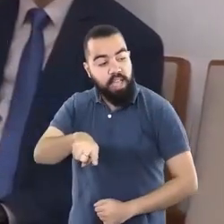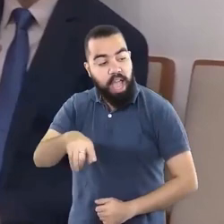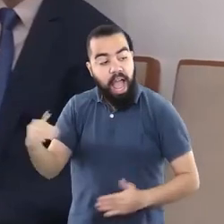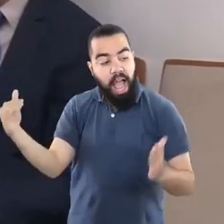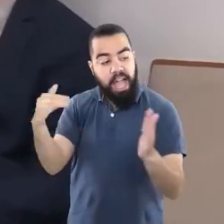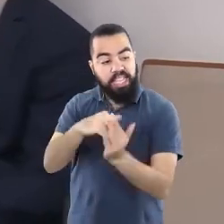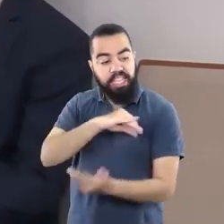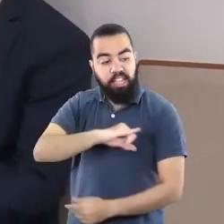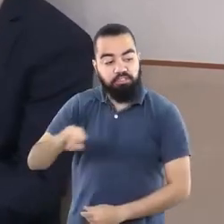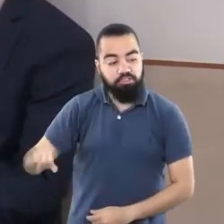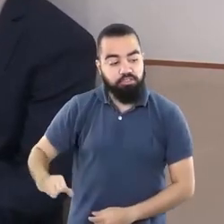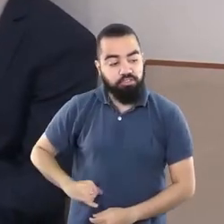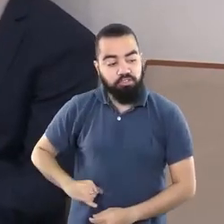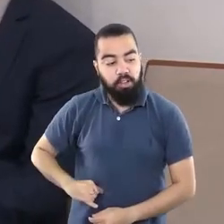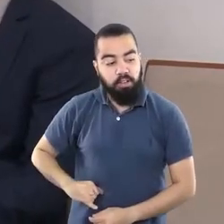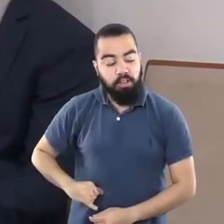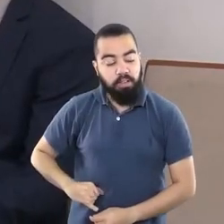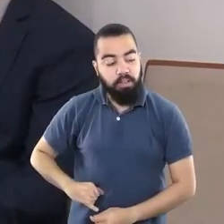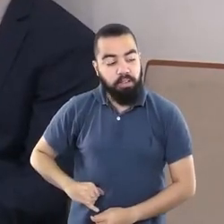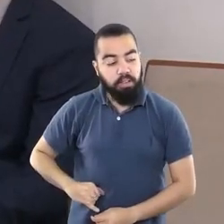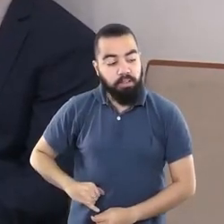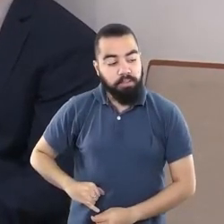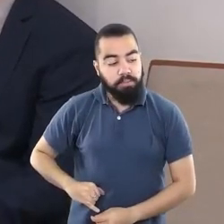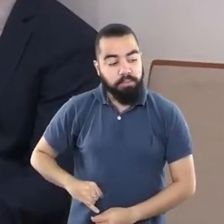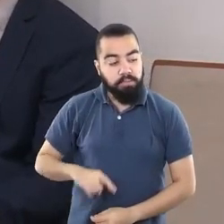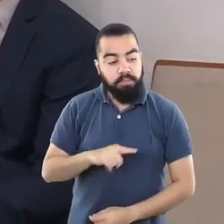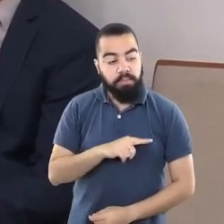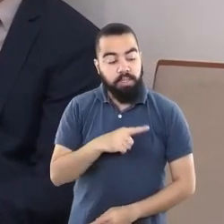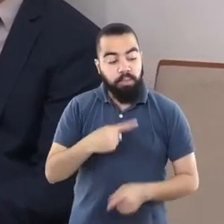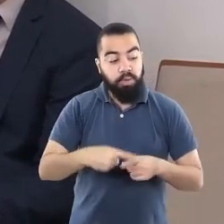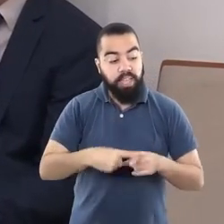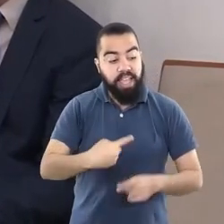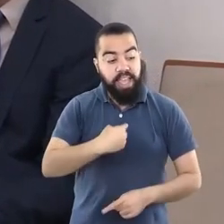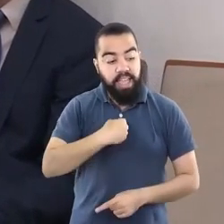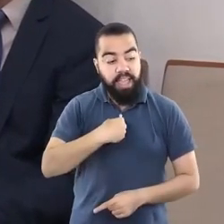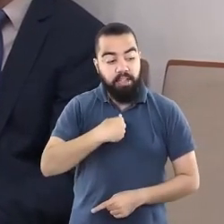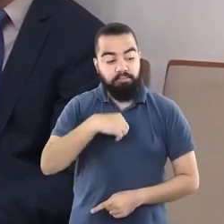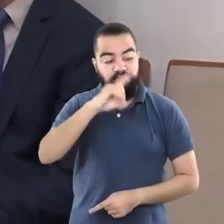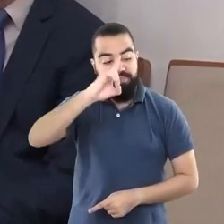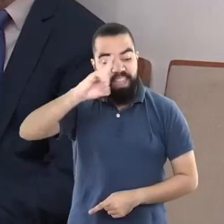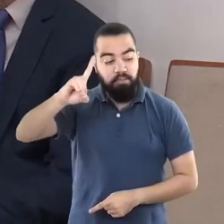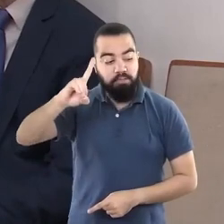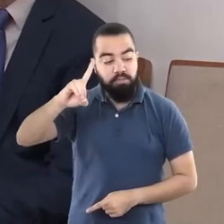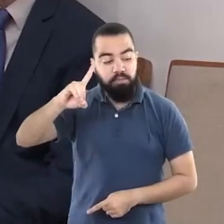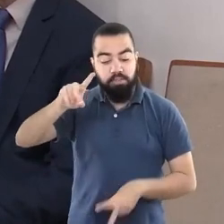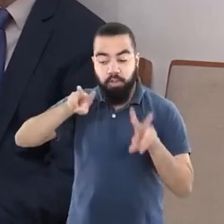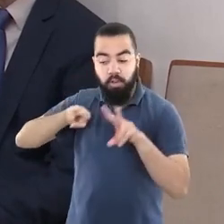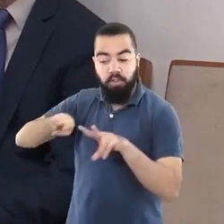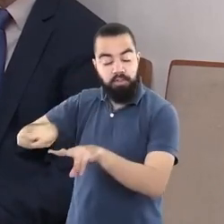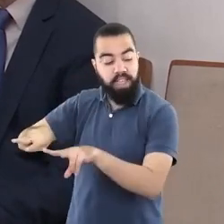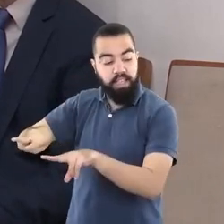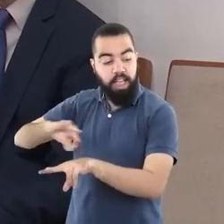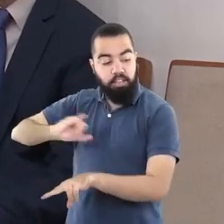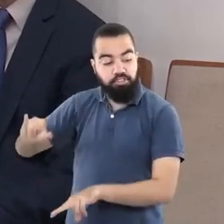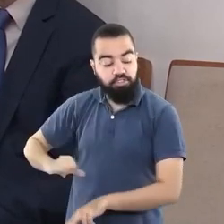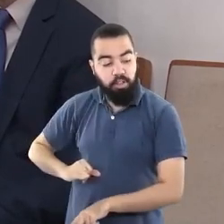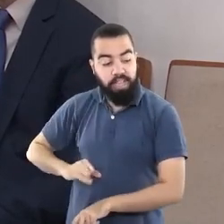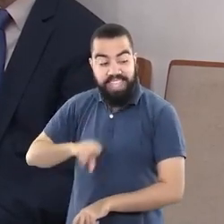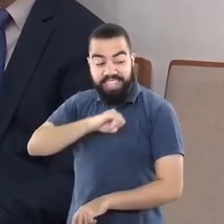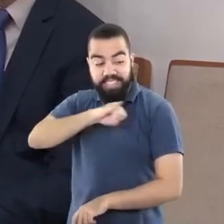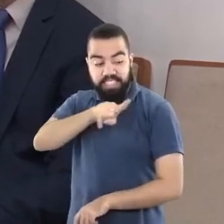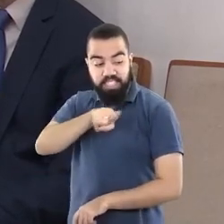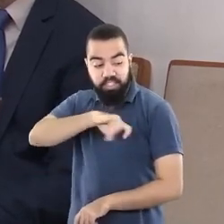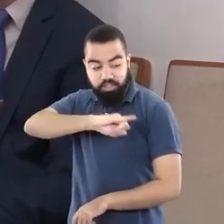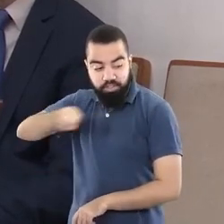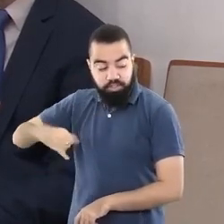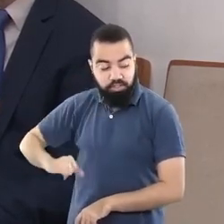criticaram, acusaram levianamente, porque eu vou ouvir a oração daquele homem para restaurar vocês. E Deus está nos